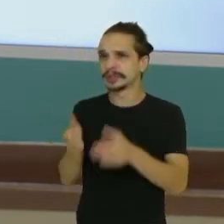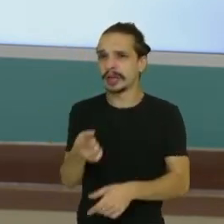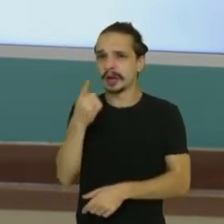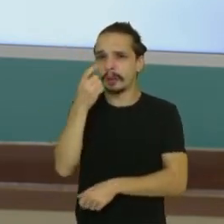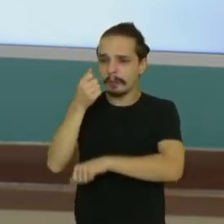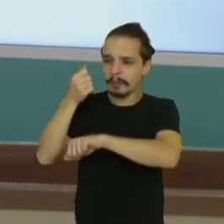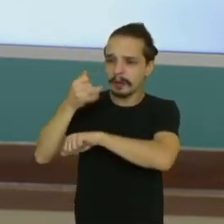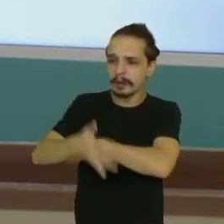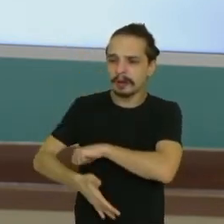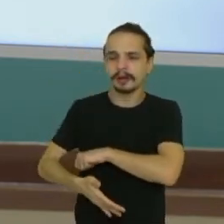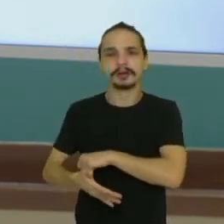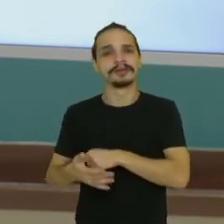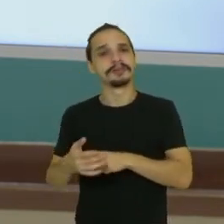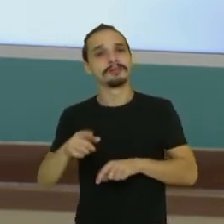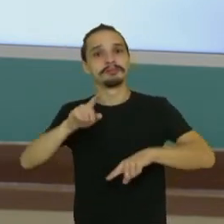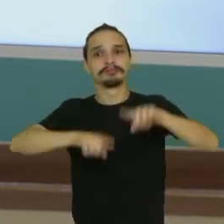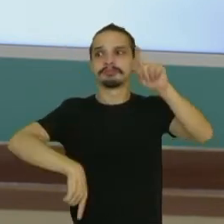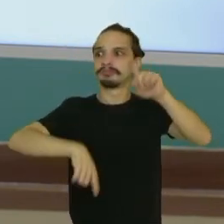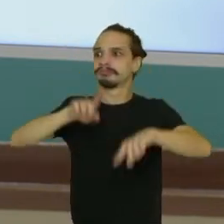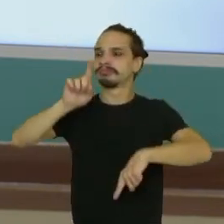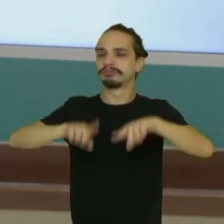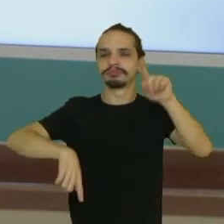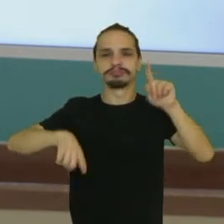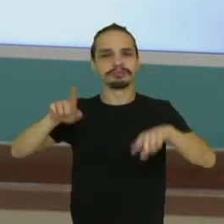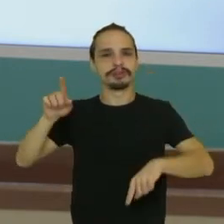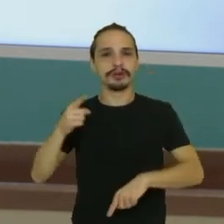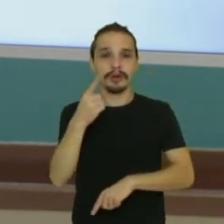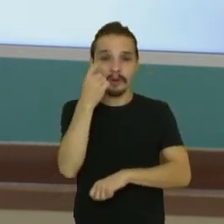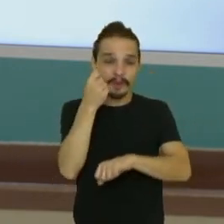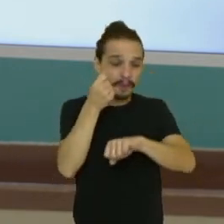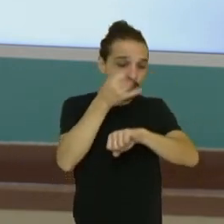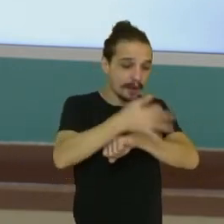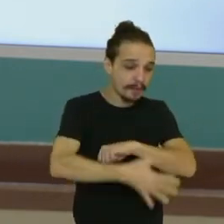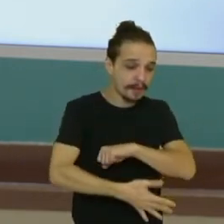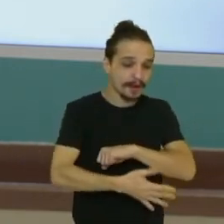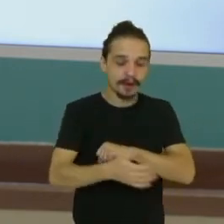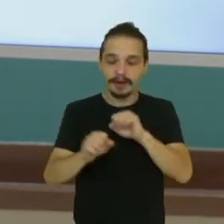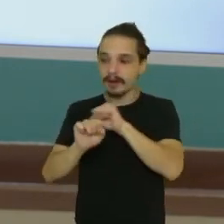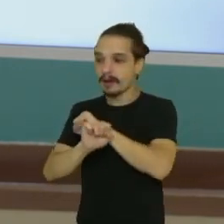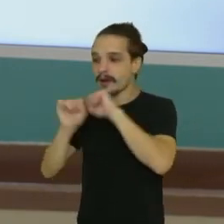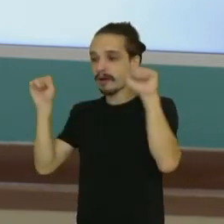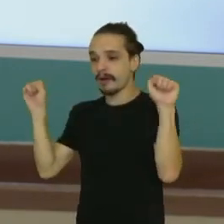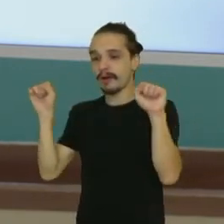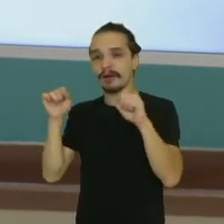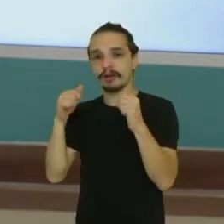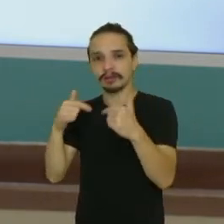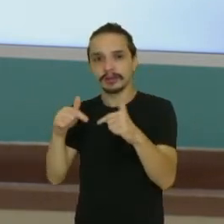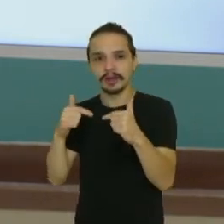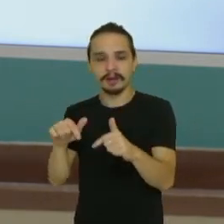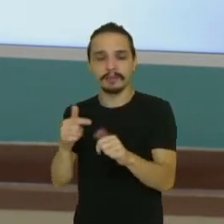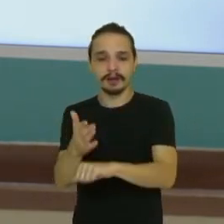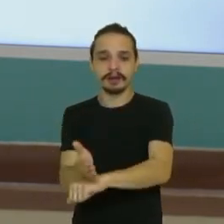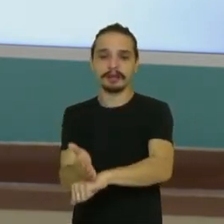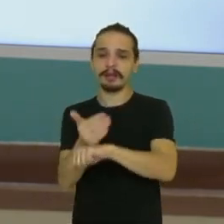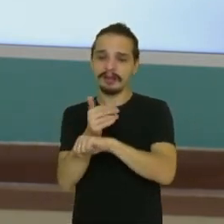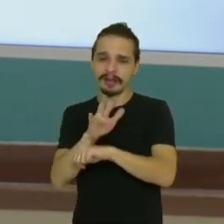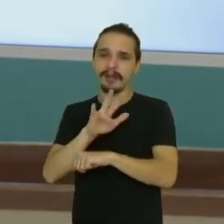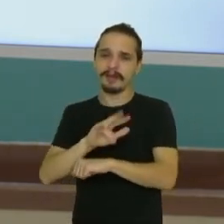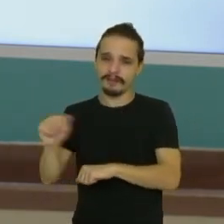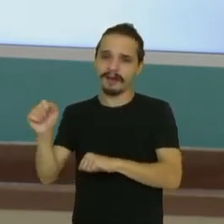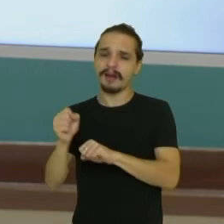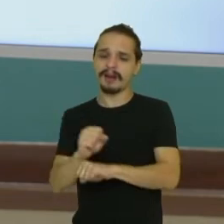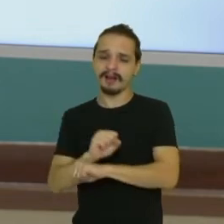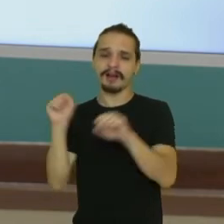hora da manhã aí claro que se você foi dormir uma hora da manhã para quem tem que acordar no outro dia para trabalhar estudar cedo você vai